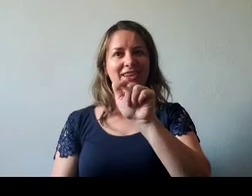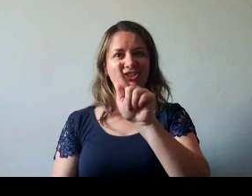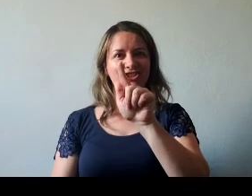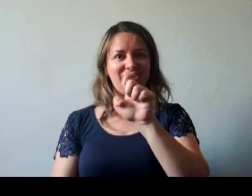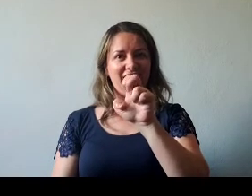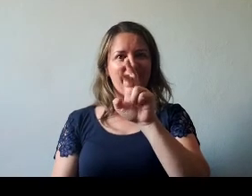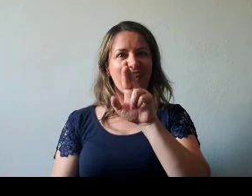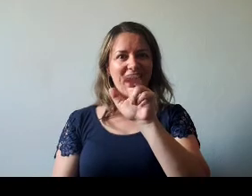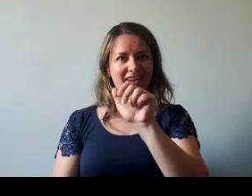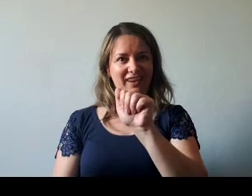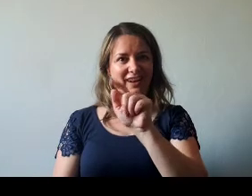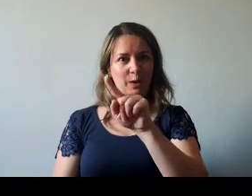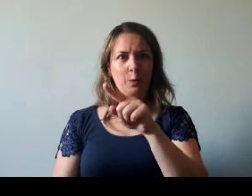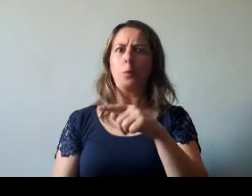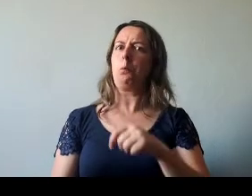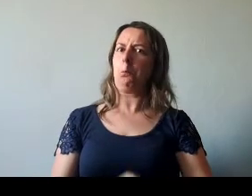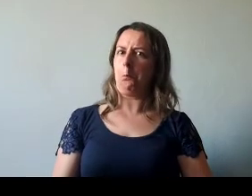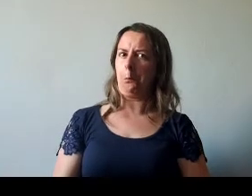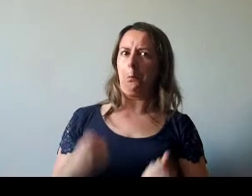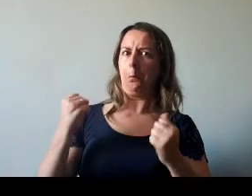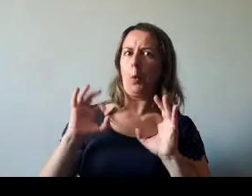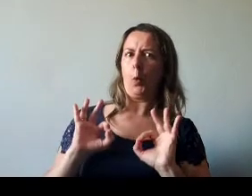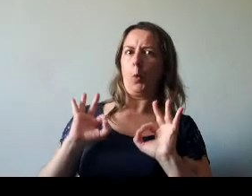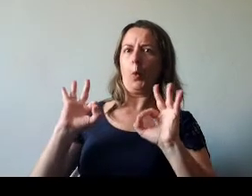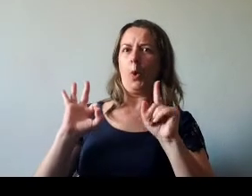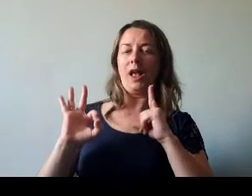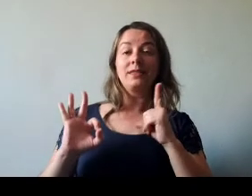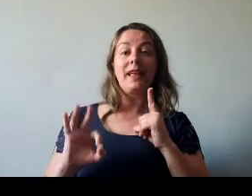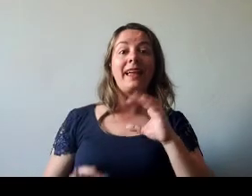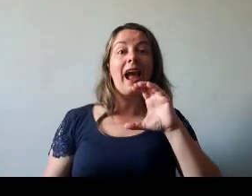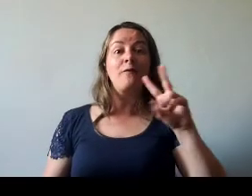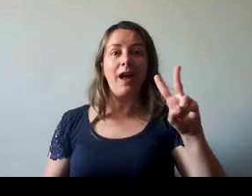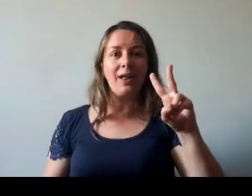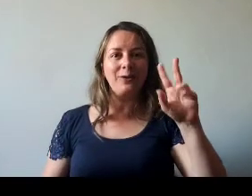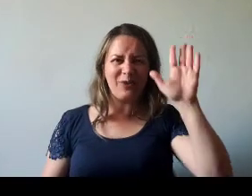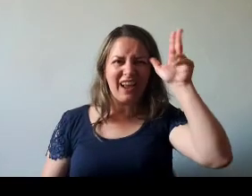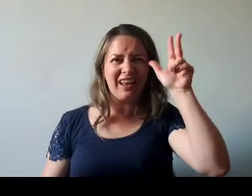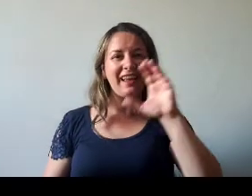Esse carro bacana aí, de 1.360 cavalos de potência,